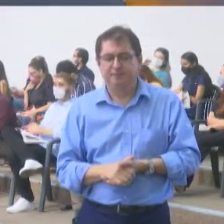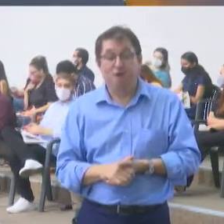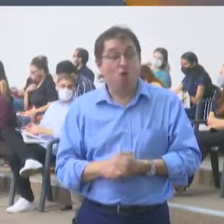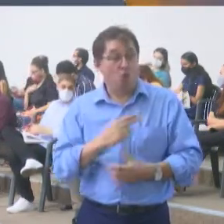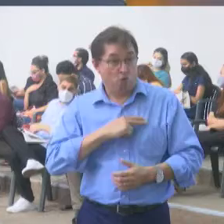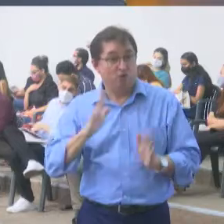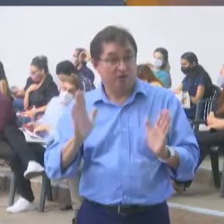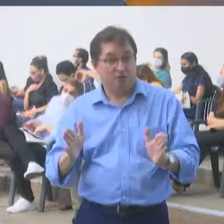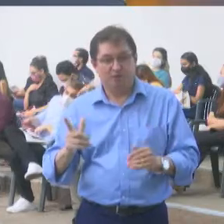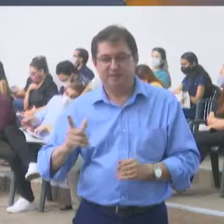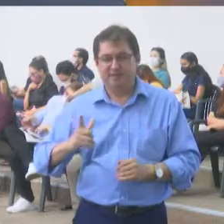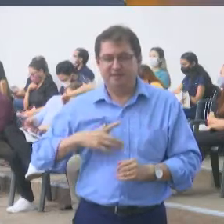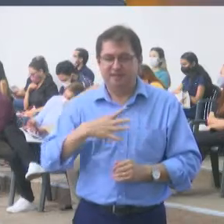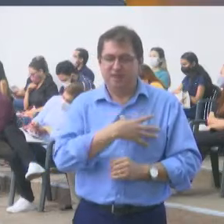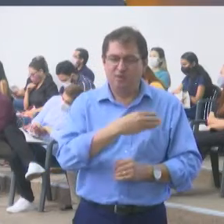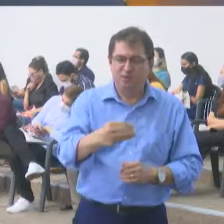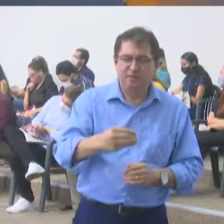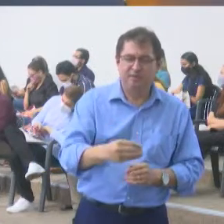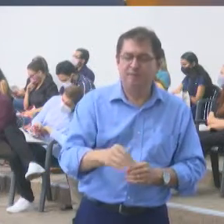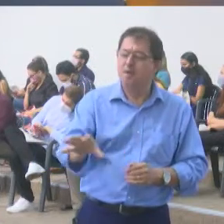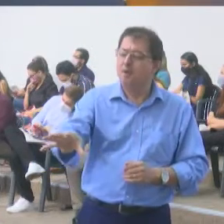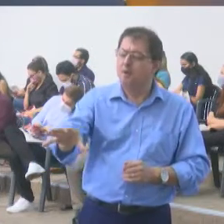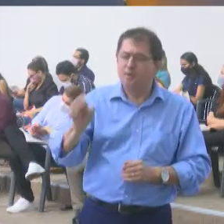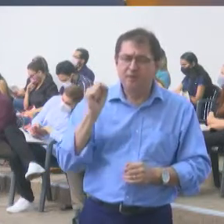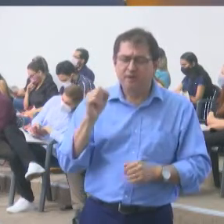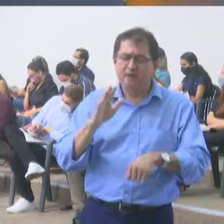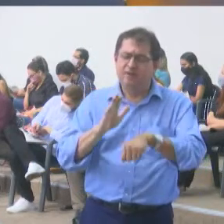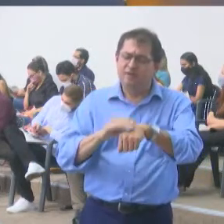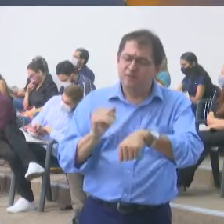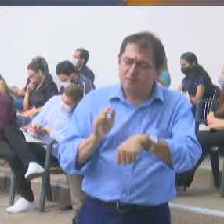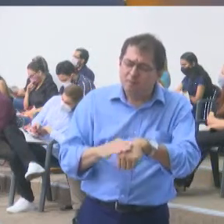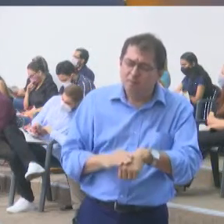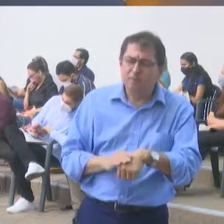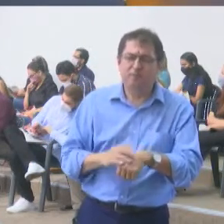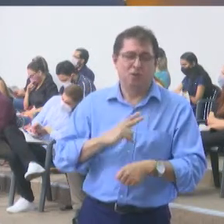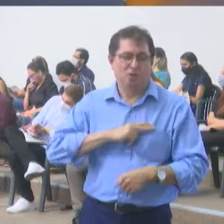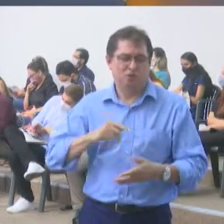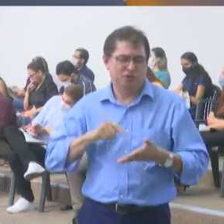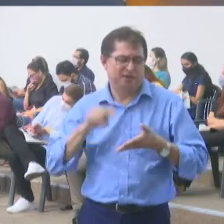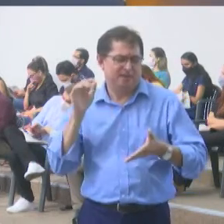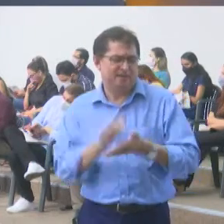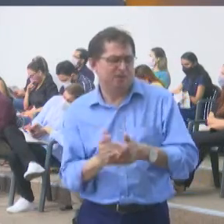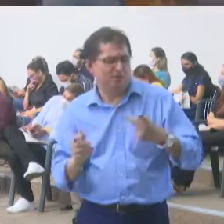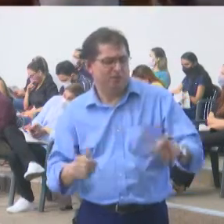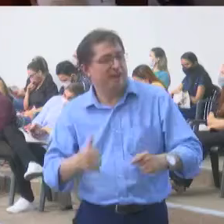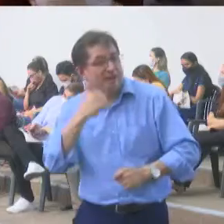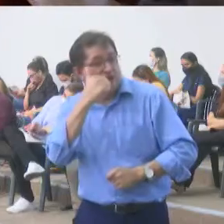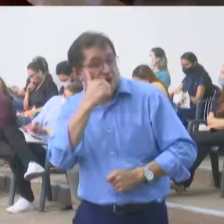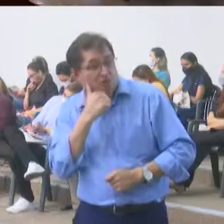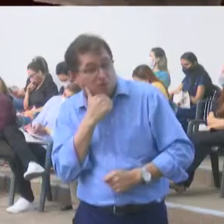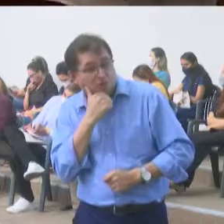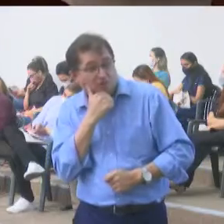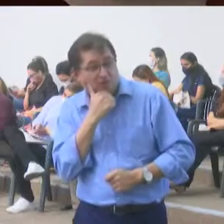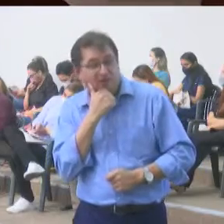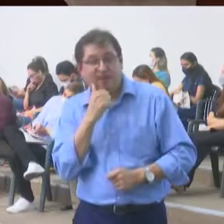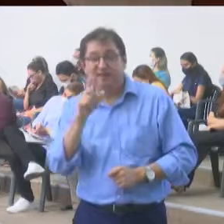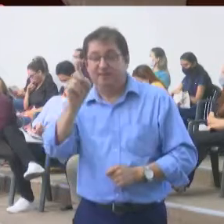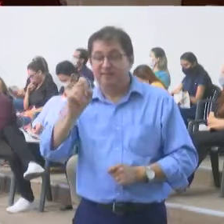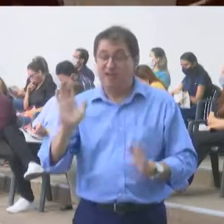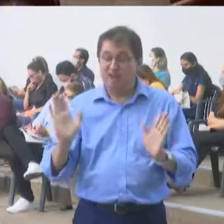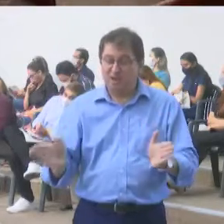rapidamente. Assim tomou Boaz a Rute e ela passou a ser sua mulher, coabitou com ela e o Senhor lhe concedeu